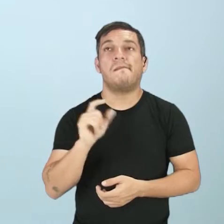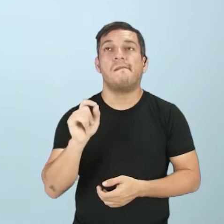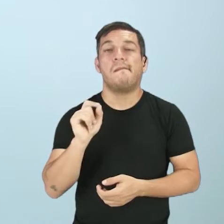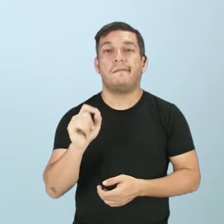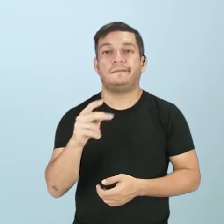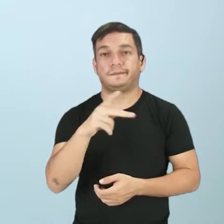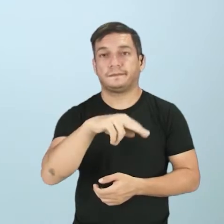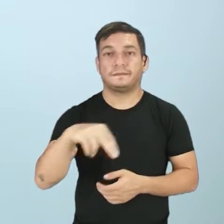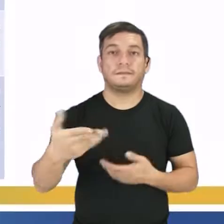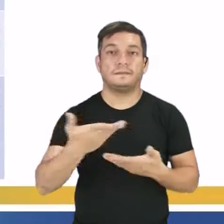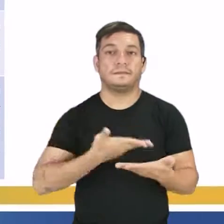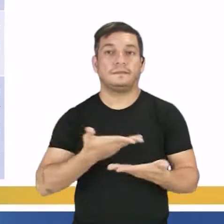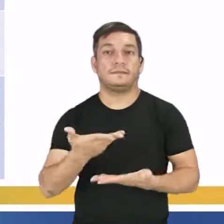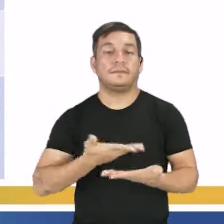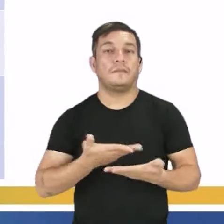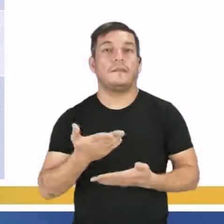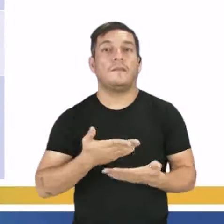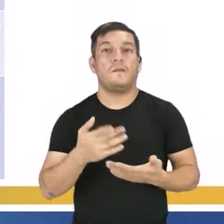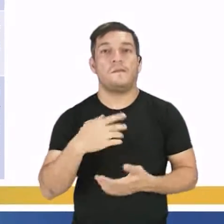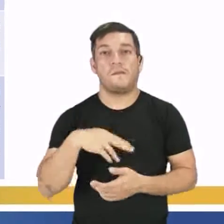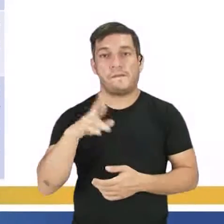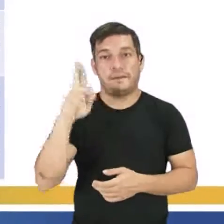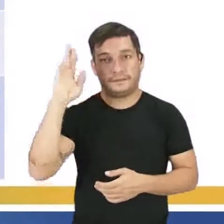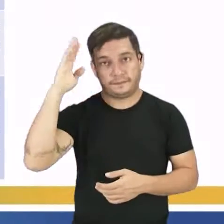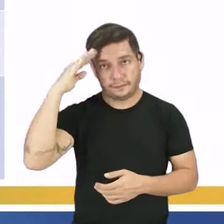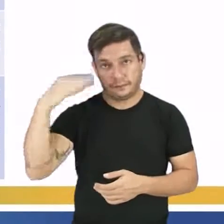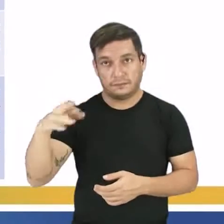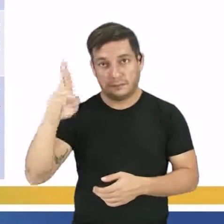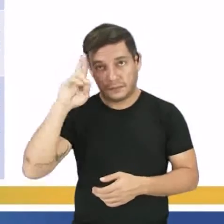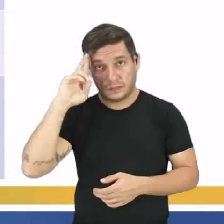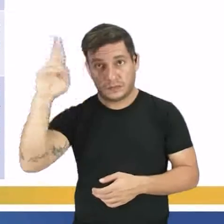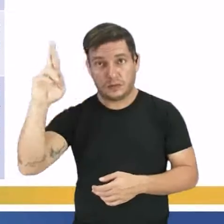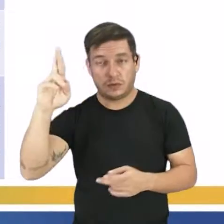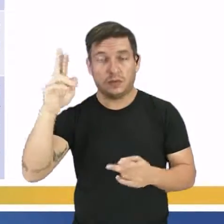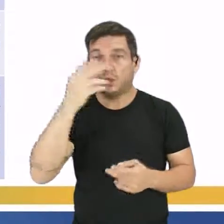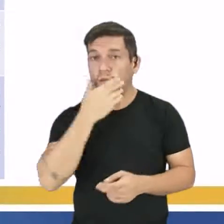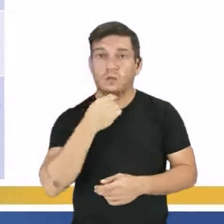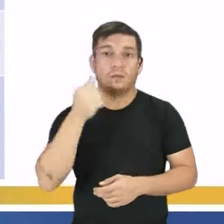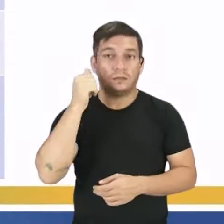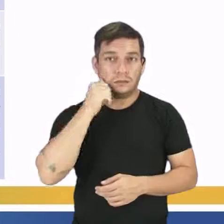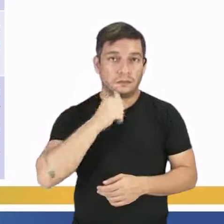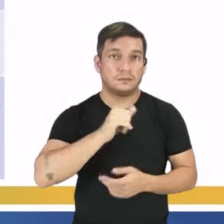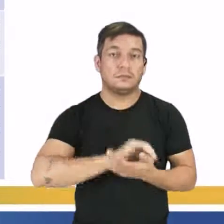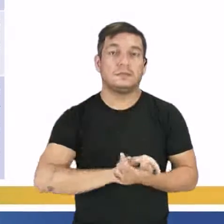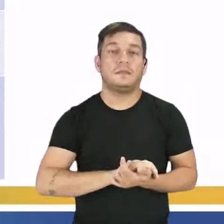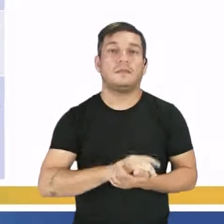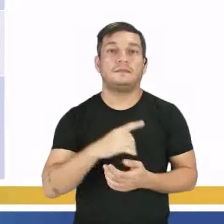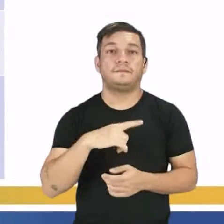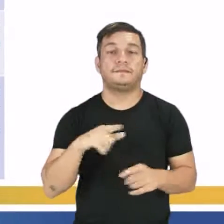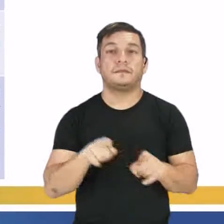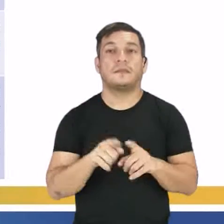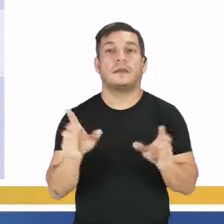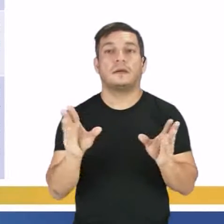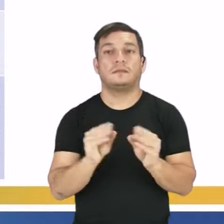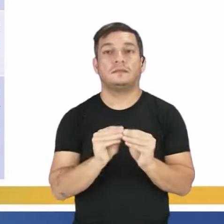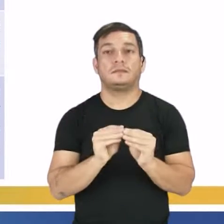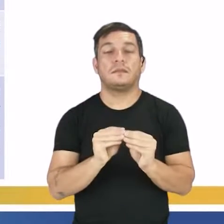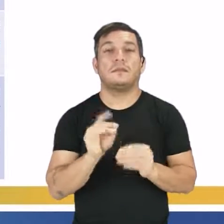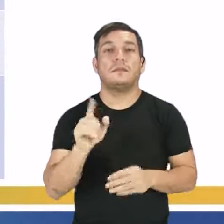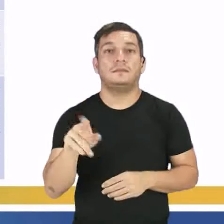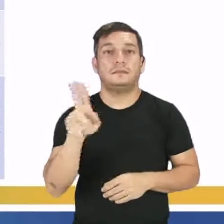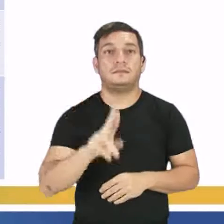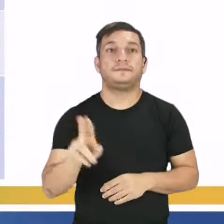como pronome de tratamento senhor, senhora, certo? Nós temos a abreviação dele. Então esses